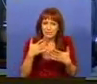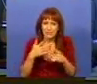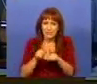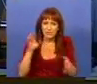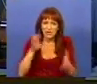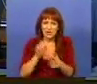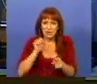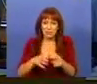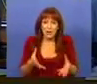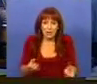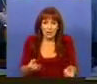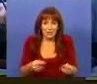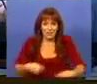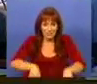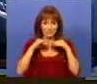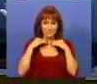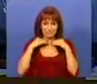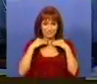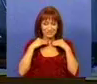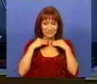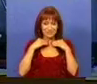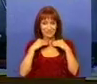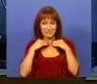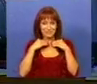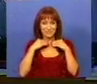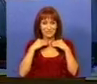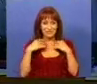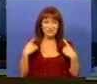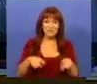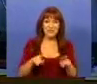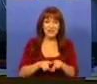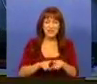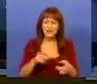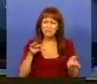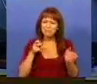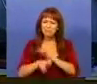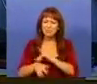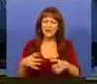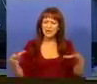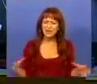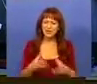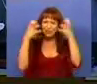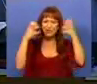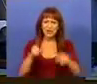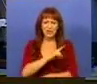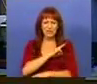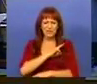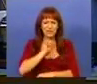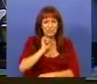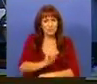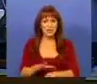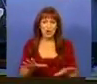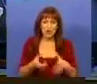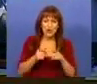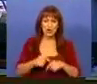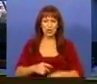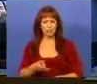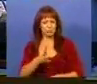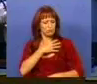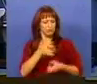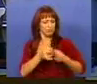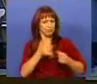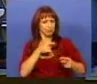uma marca de edredons ou assim uma coisa, me abstenho de entrar nesta polémica privativa do Clube dos